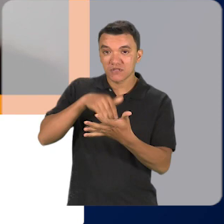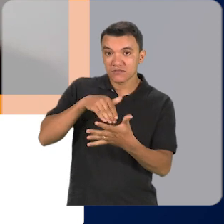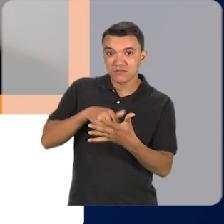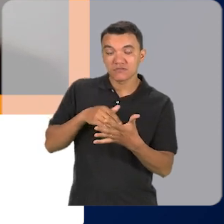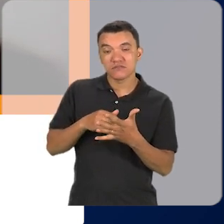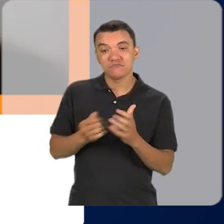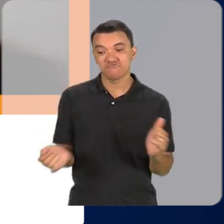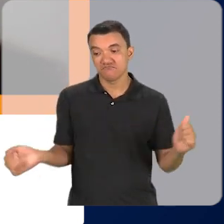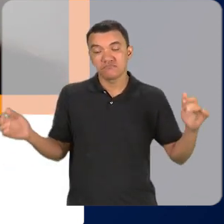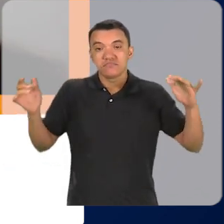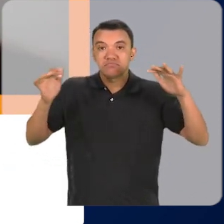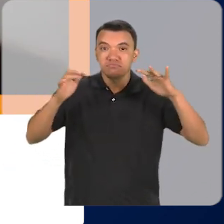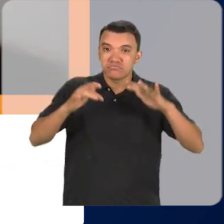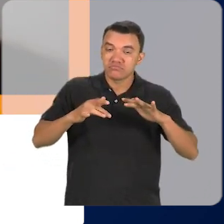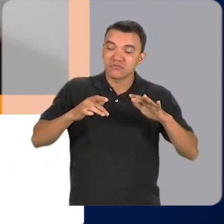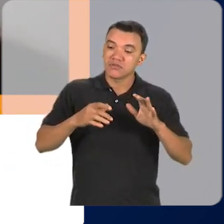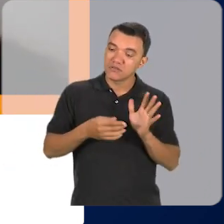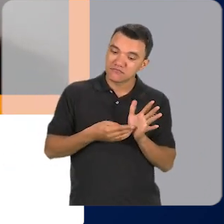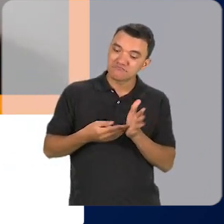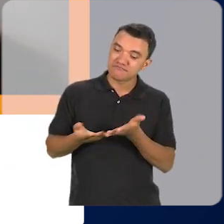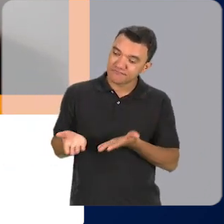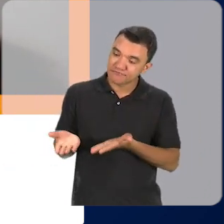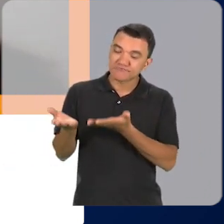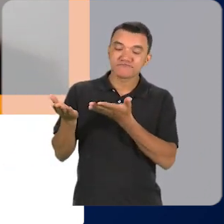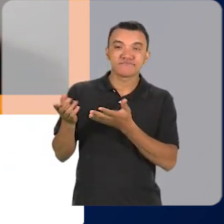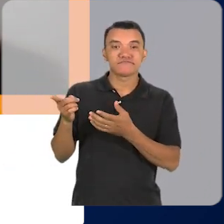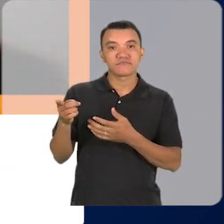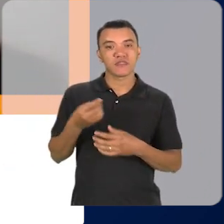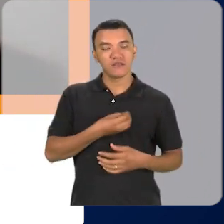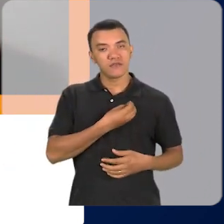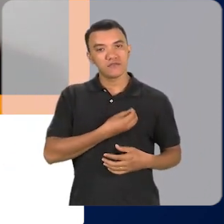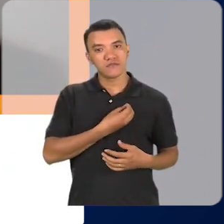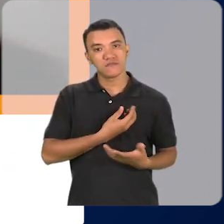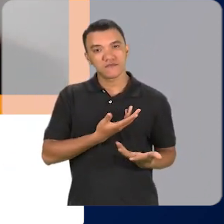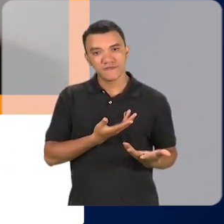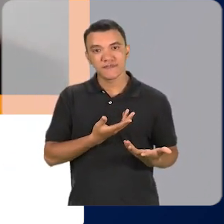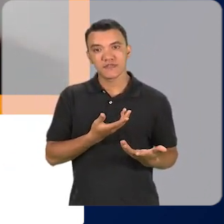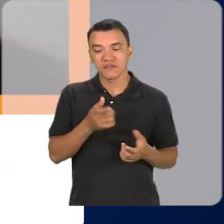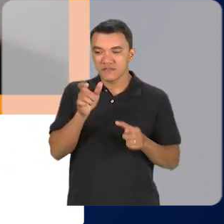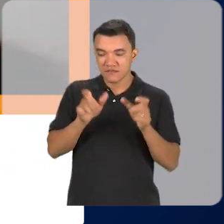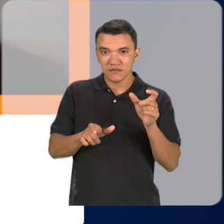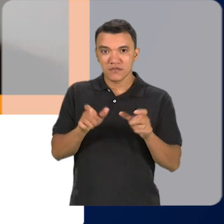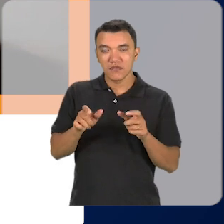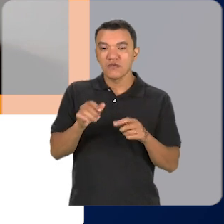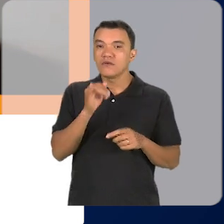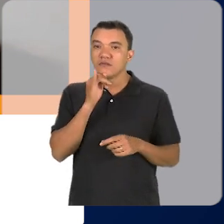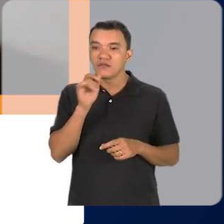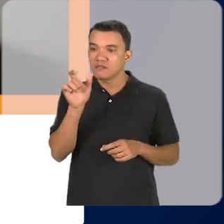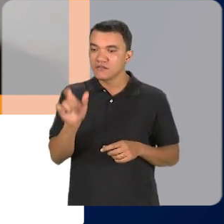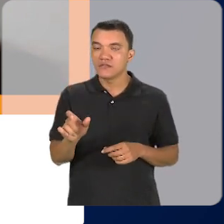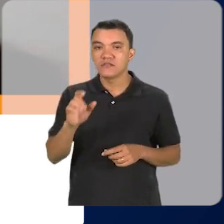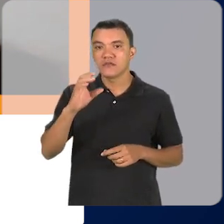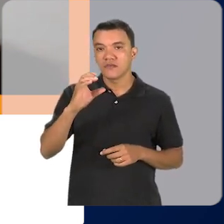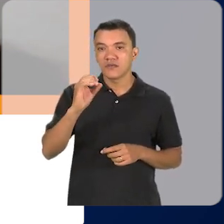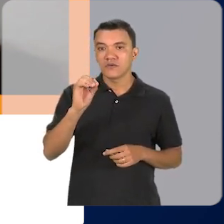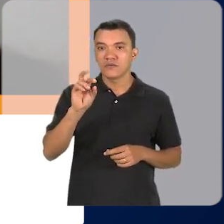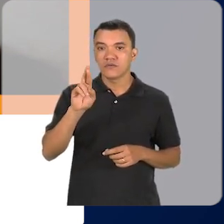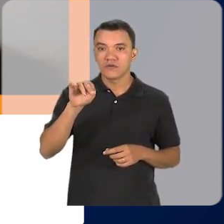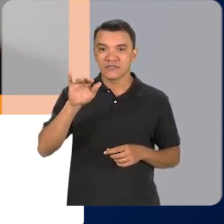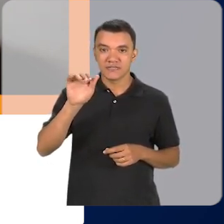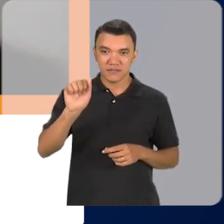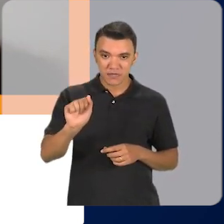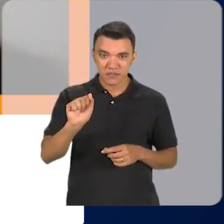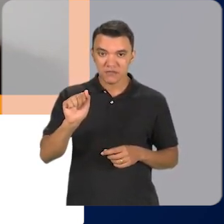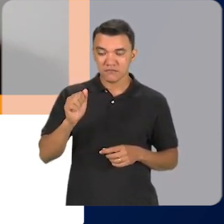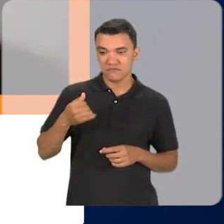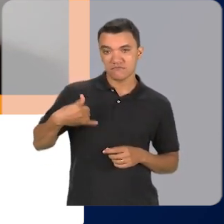essa homenagem a eles ainda em vida, porque Dona Corina já está, né, com 94 anos e daqui a pouco a